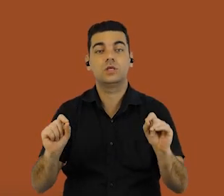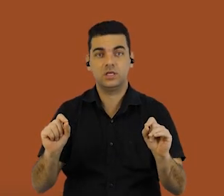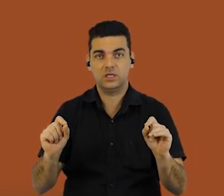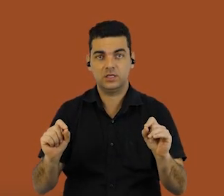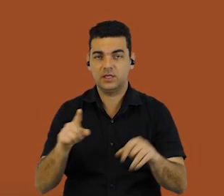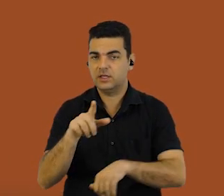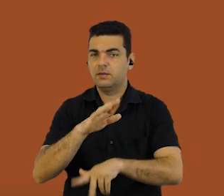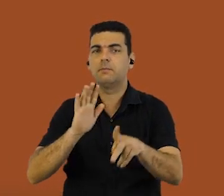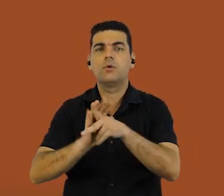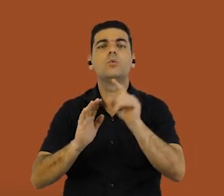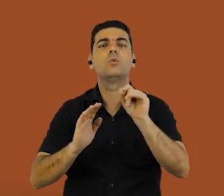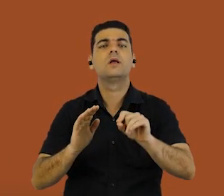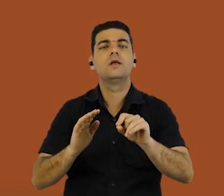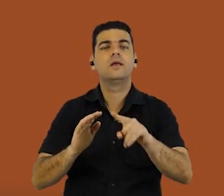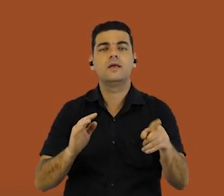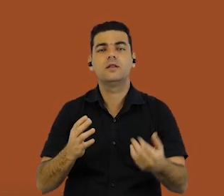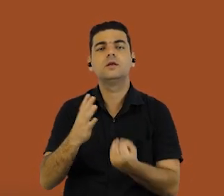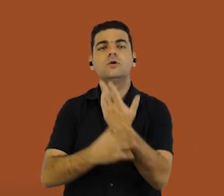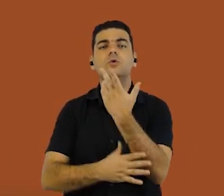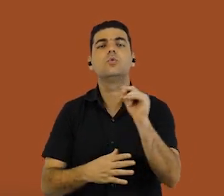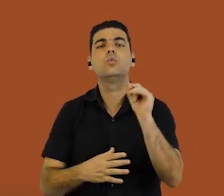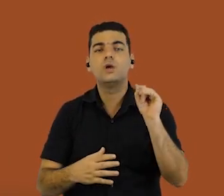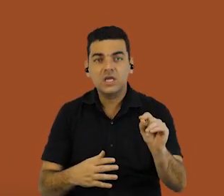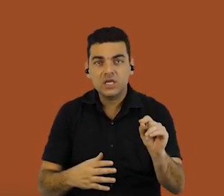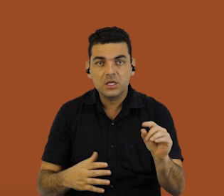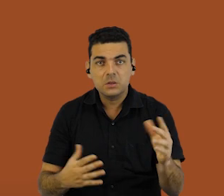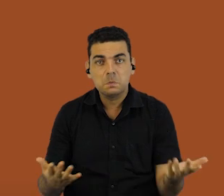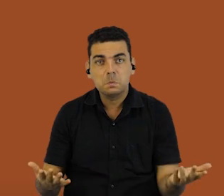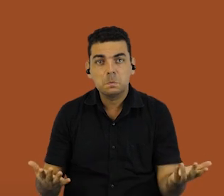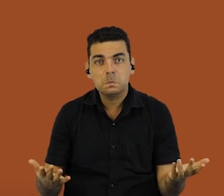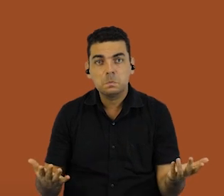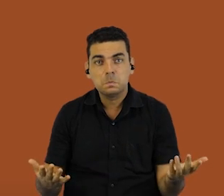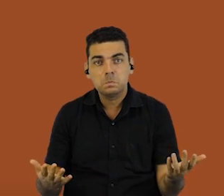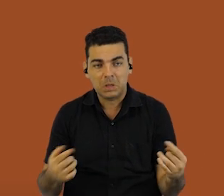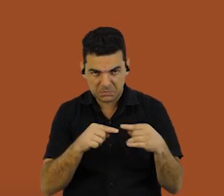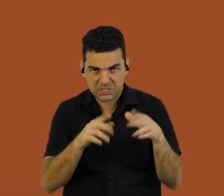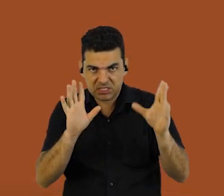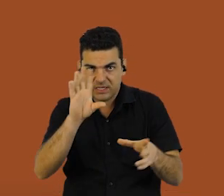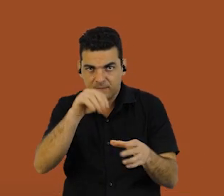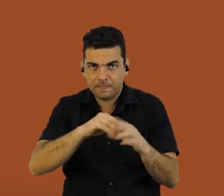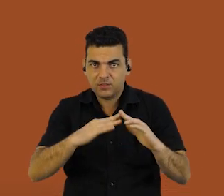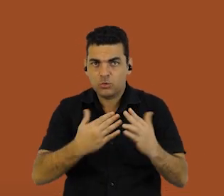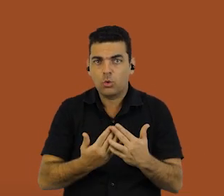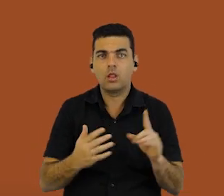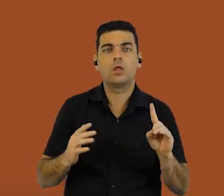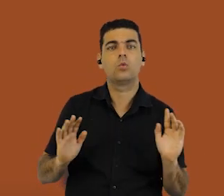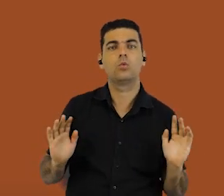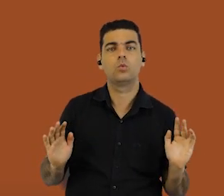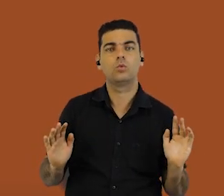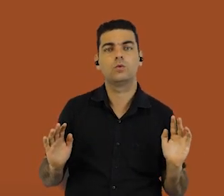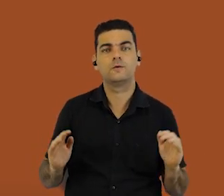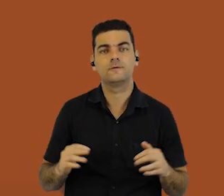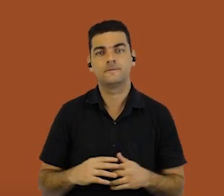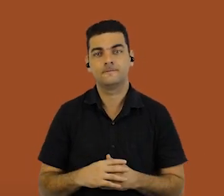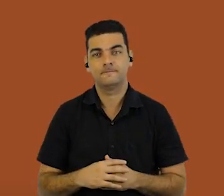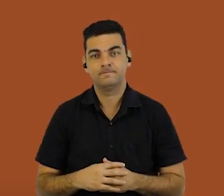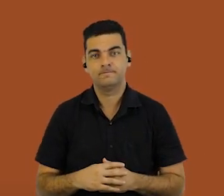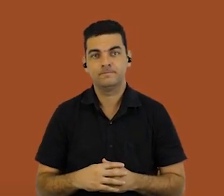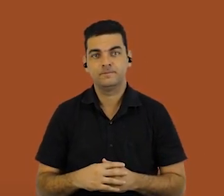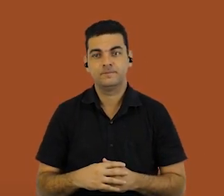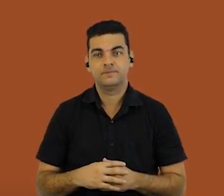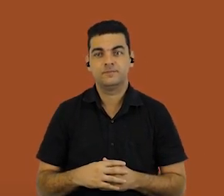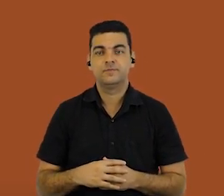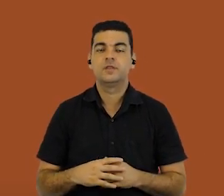suas ancestralidades, qual é a produção do seu povo, né? Como é que isso está incluso dentro da escola? E aí